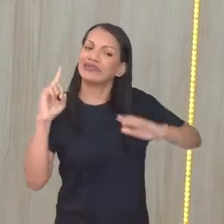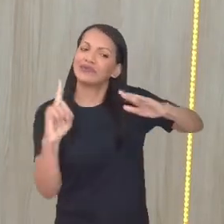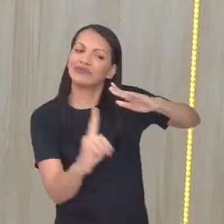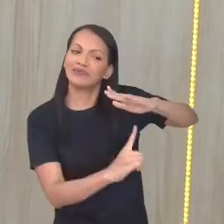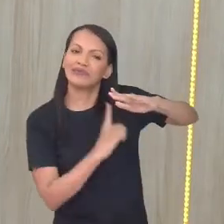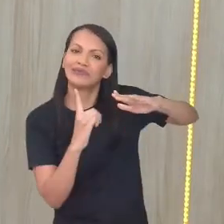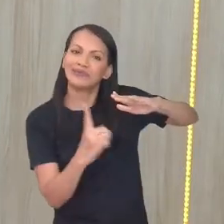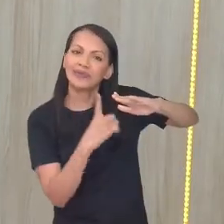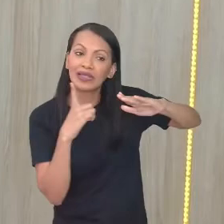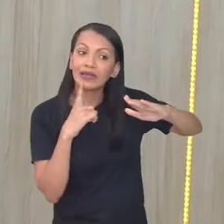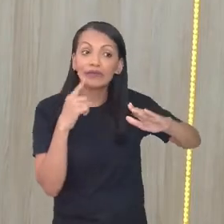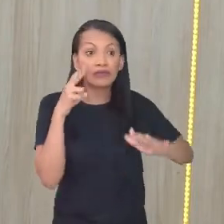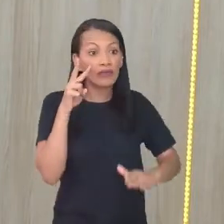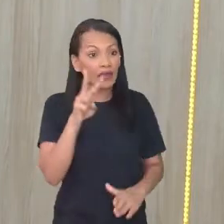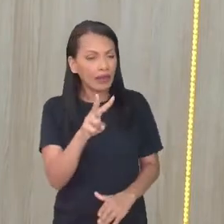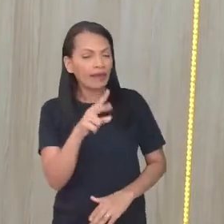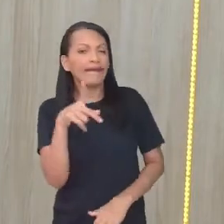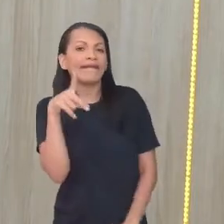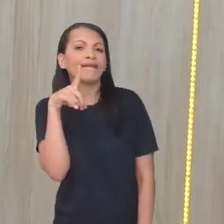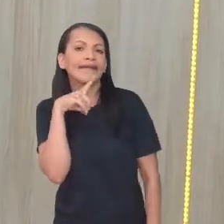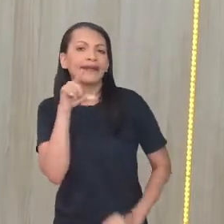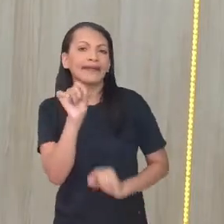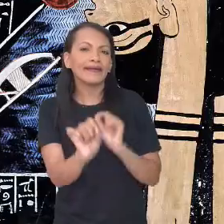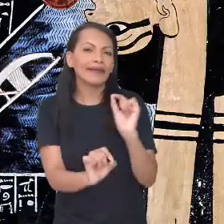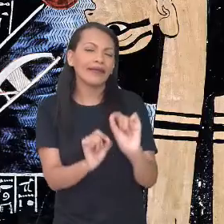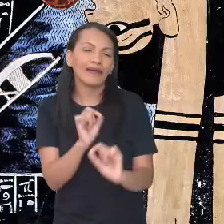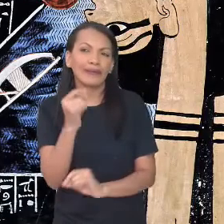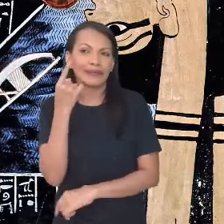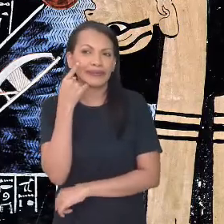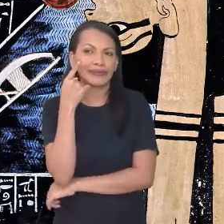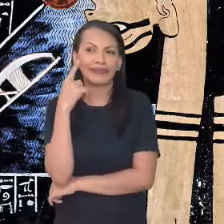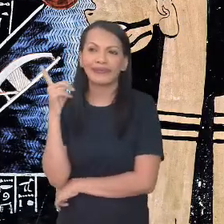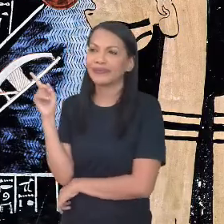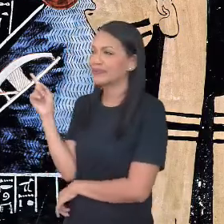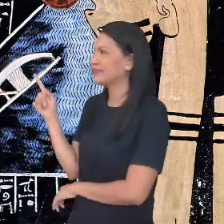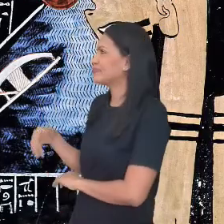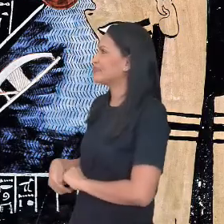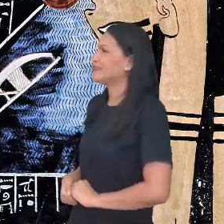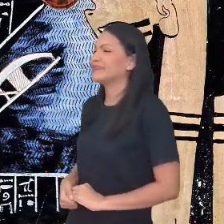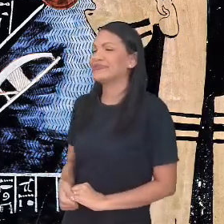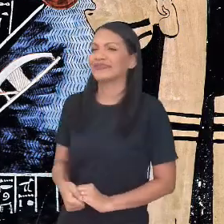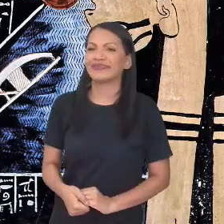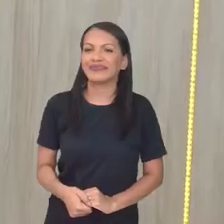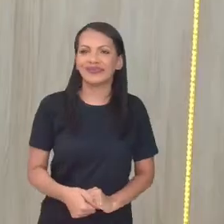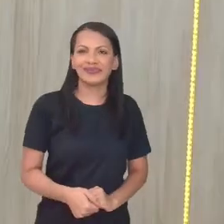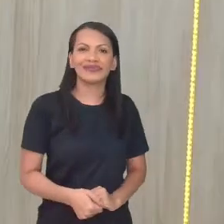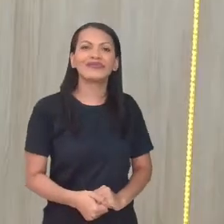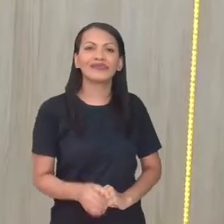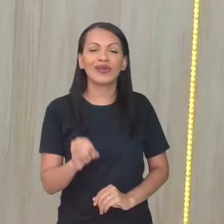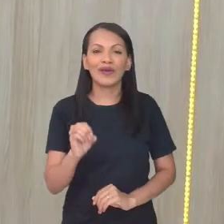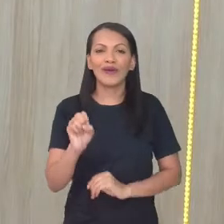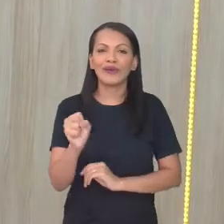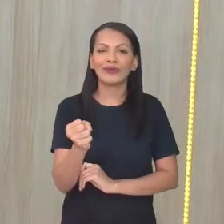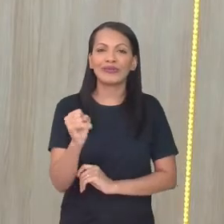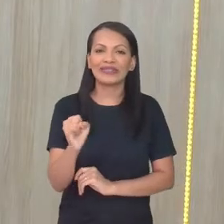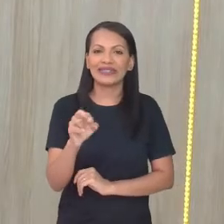essa aparência. Então aqui a gente tem, ó, no caso aqui, ó,